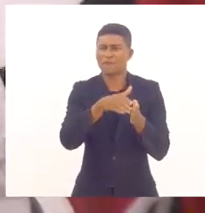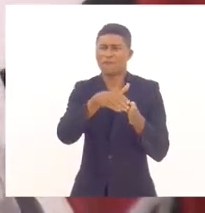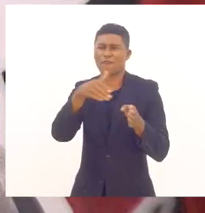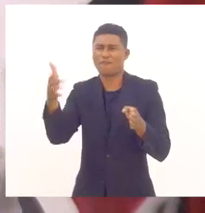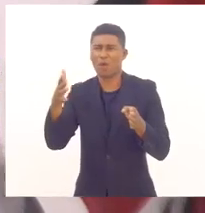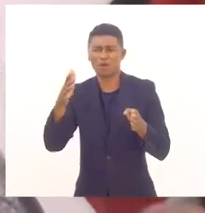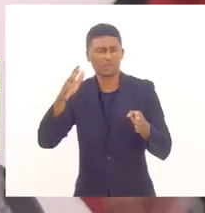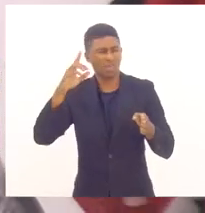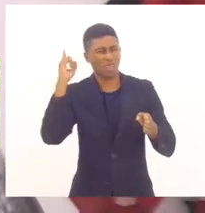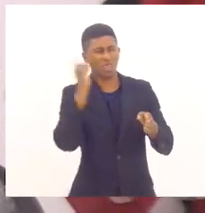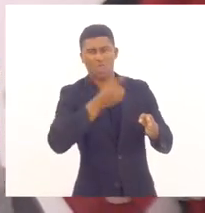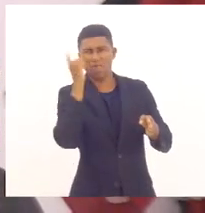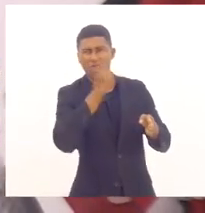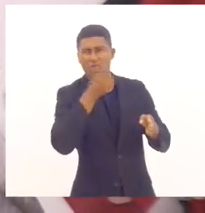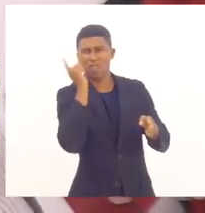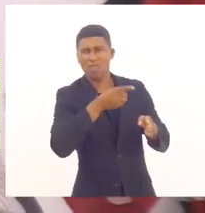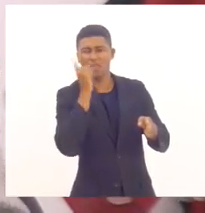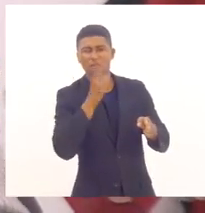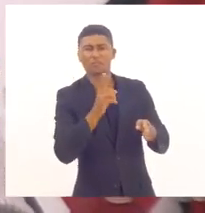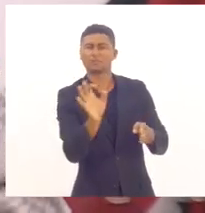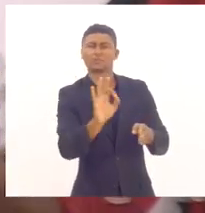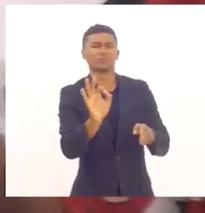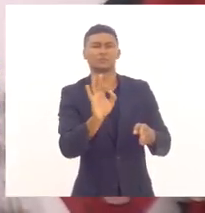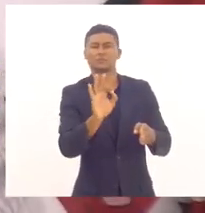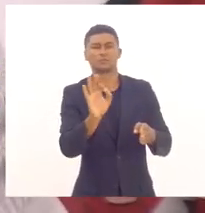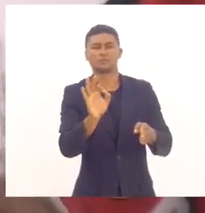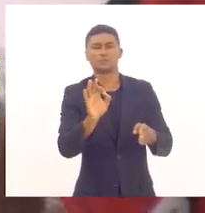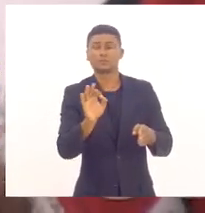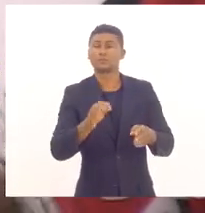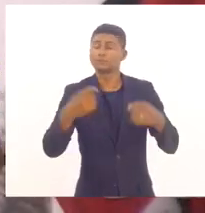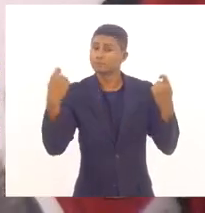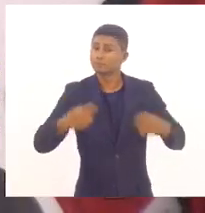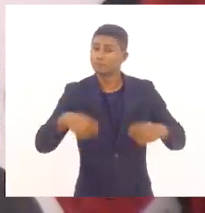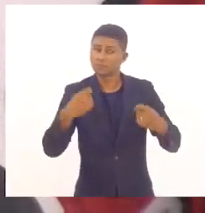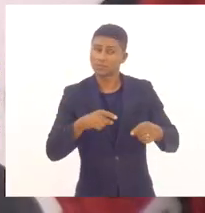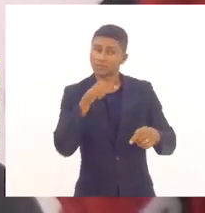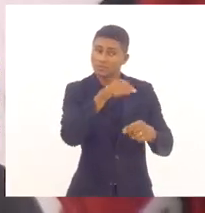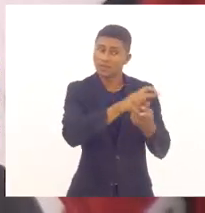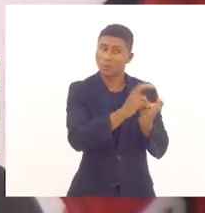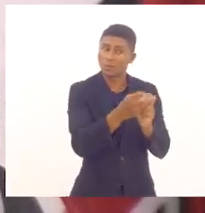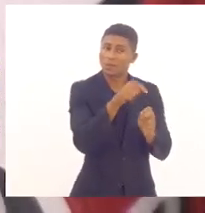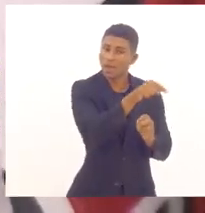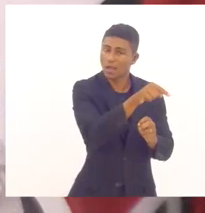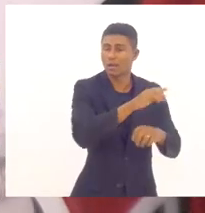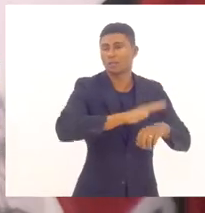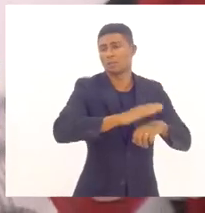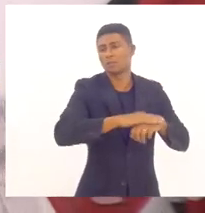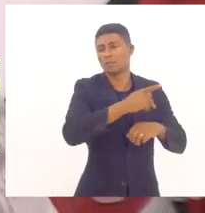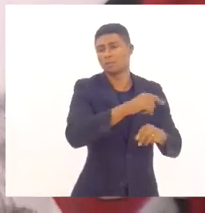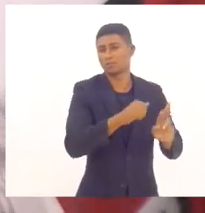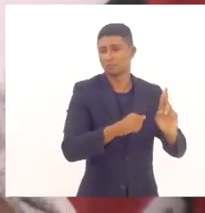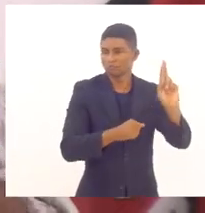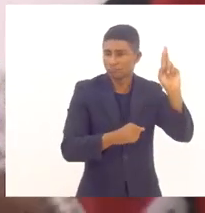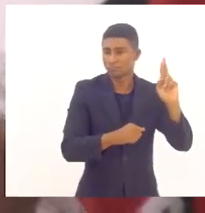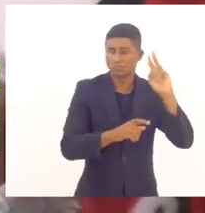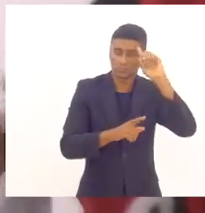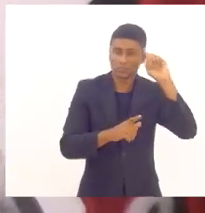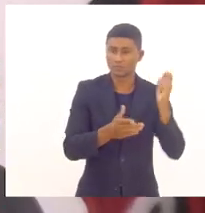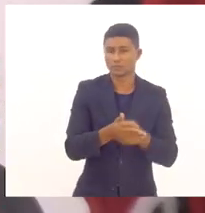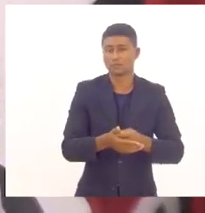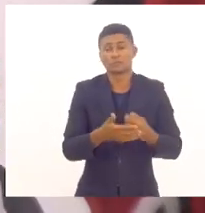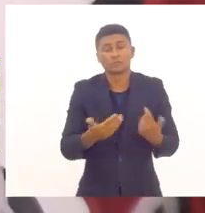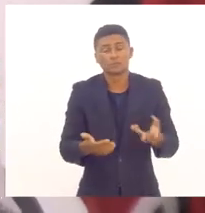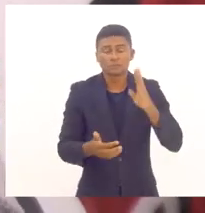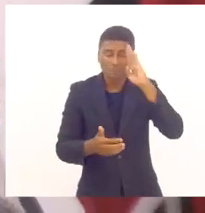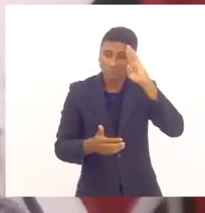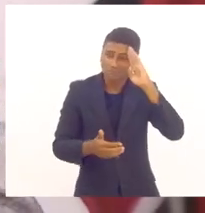em só tem legitimidade se for de dentro para fora. Por isso, quem tem que ser ator